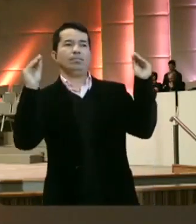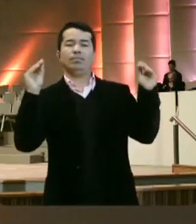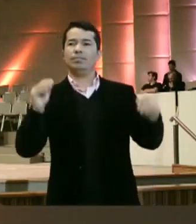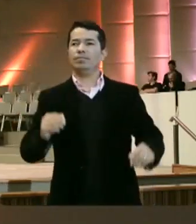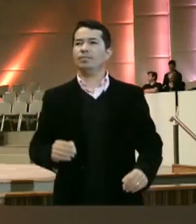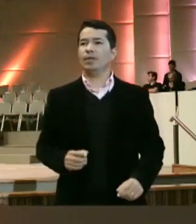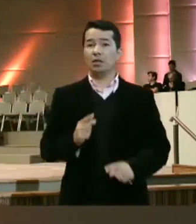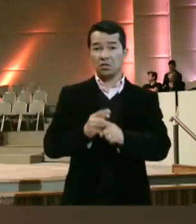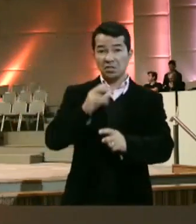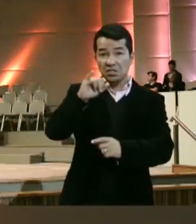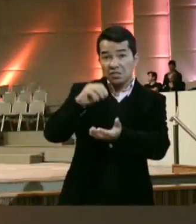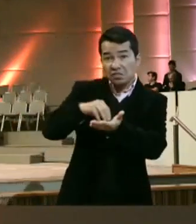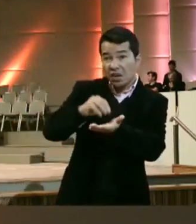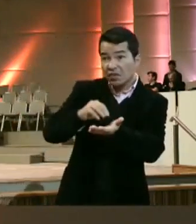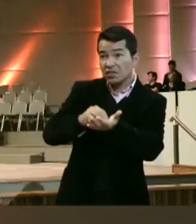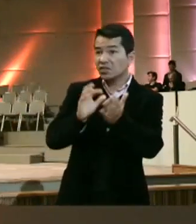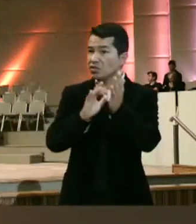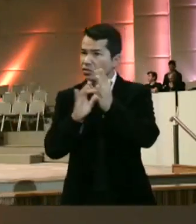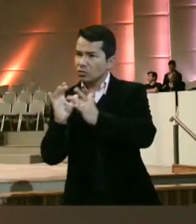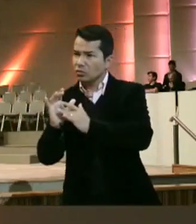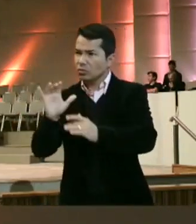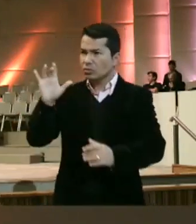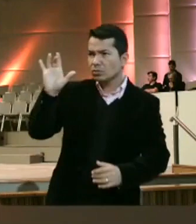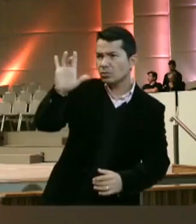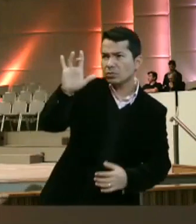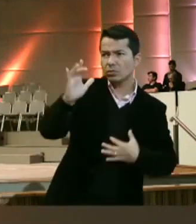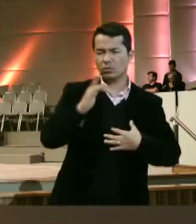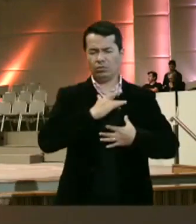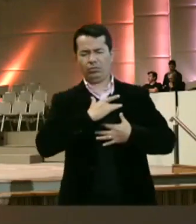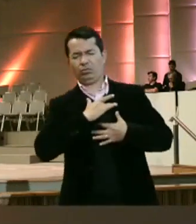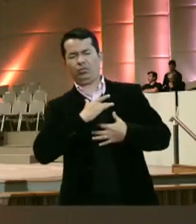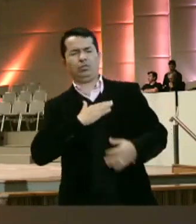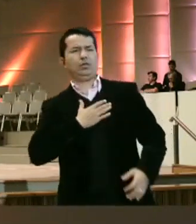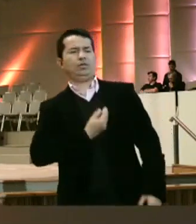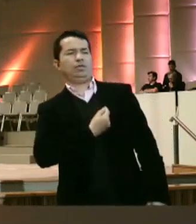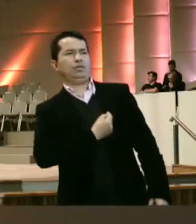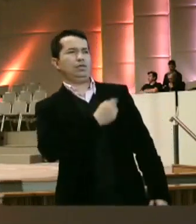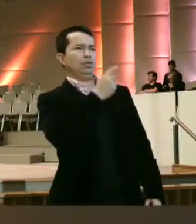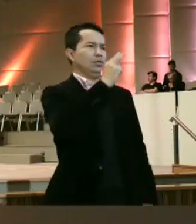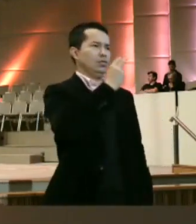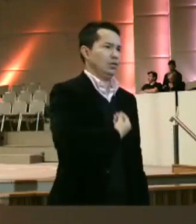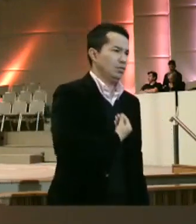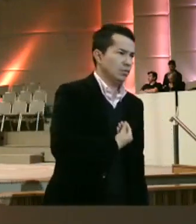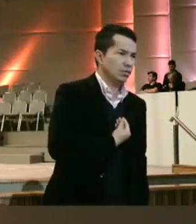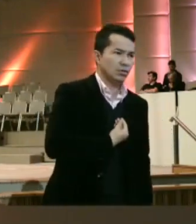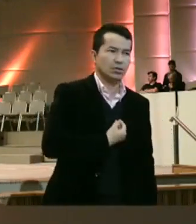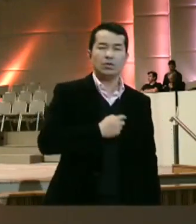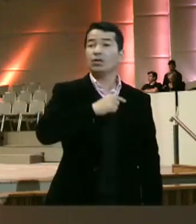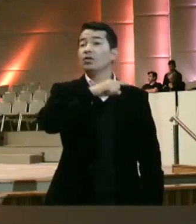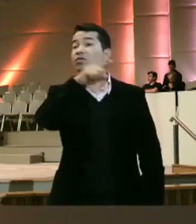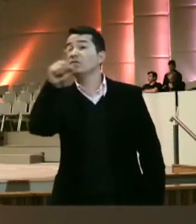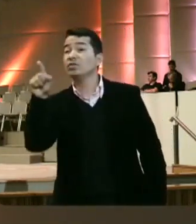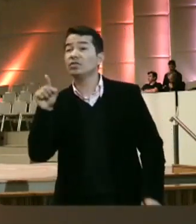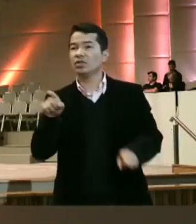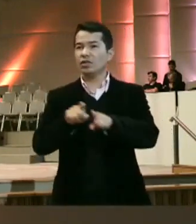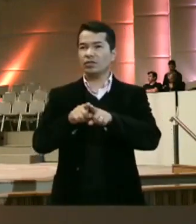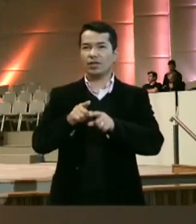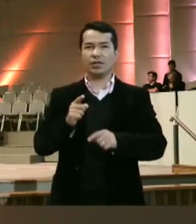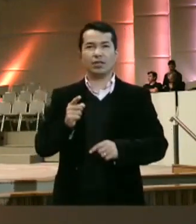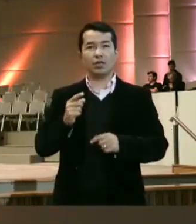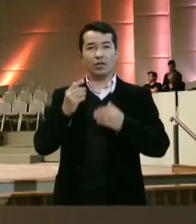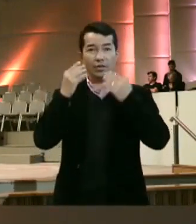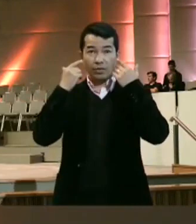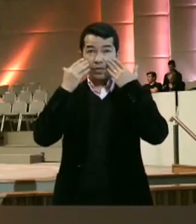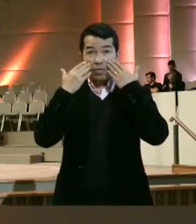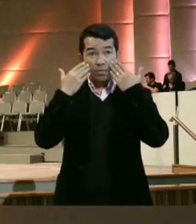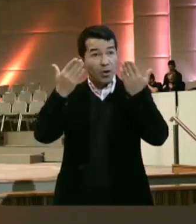trabalhar transformação na tua vida, o que vai acontecer é que por fora vai ser uma bela viola,